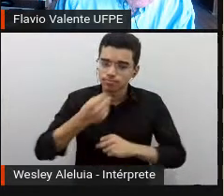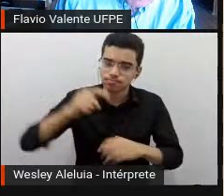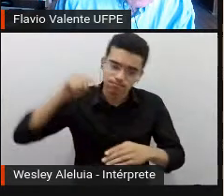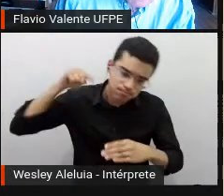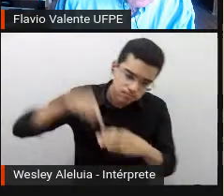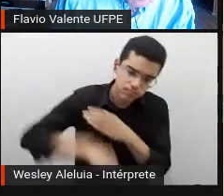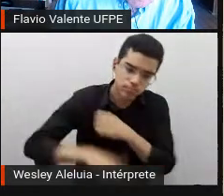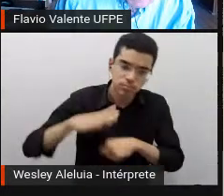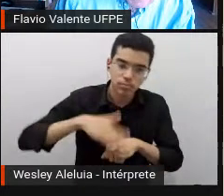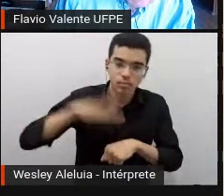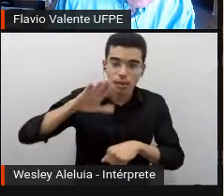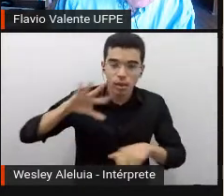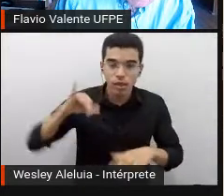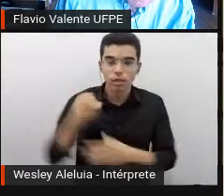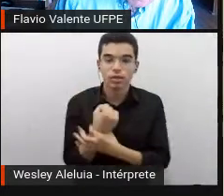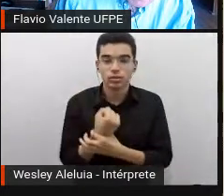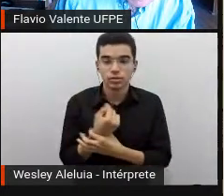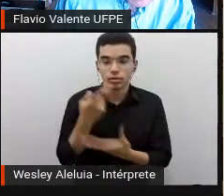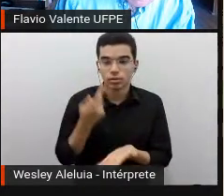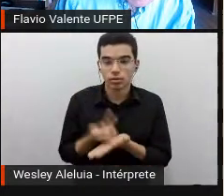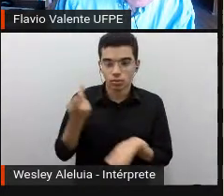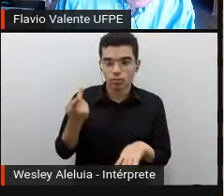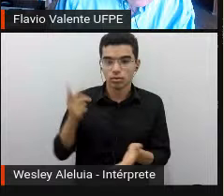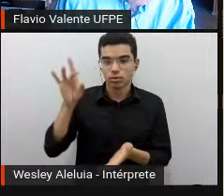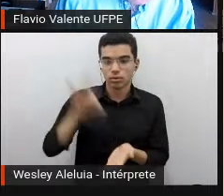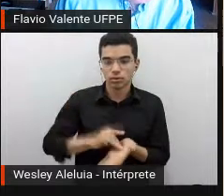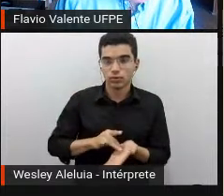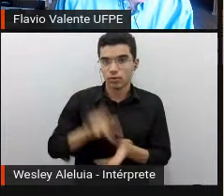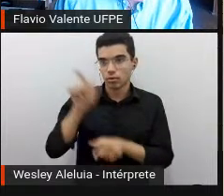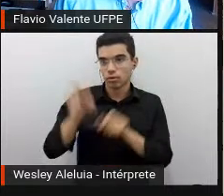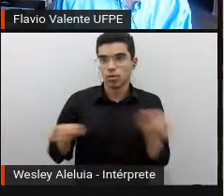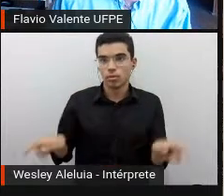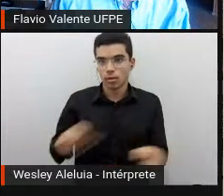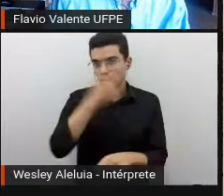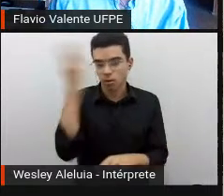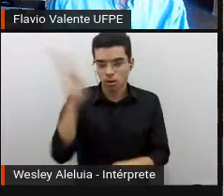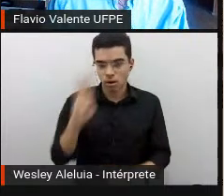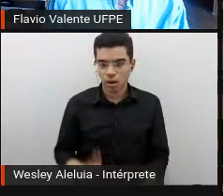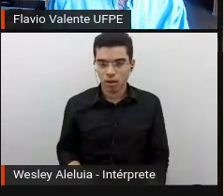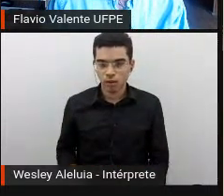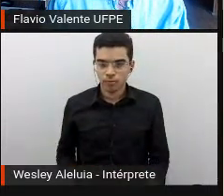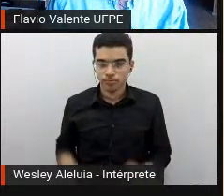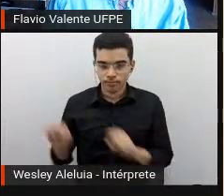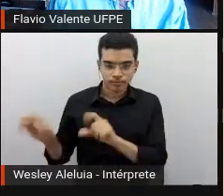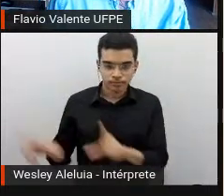para garantir que isso se torne uma realidade para o povo brasileiro. Próximo.